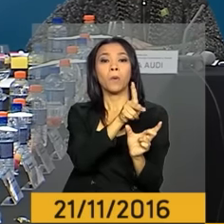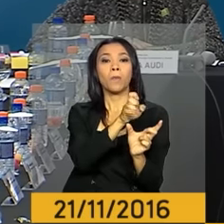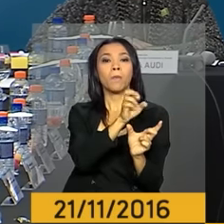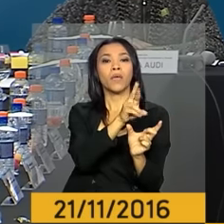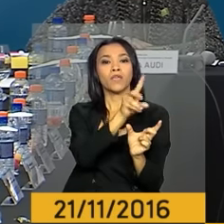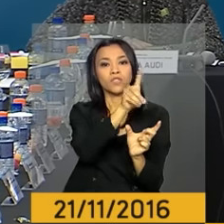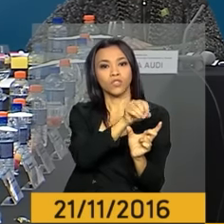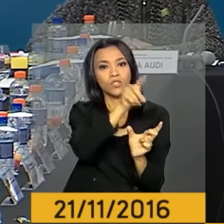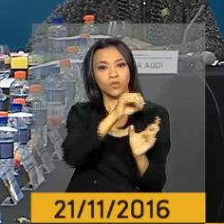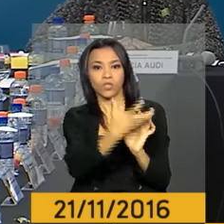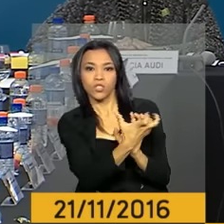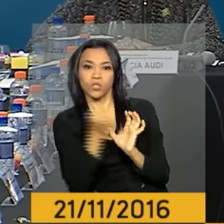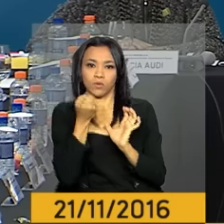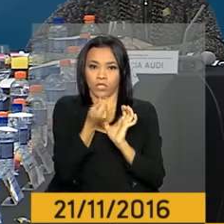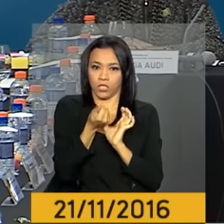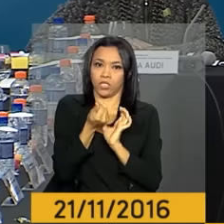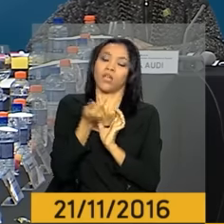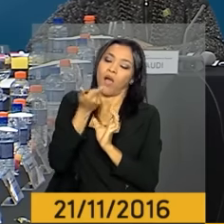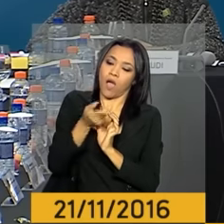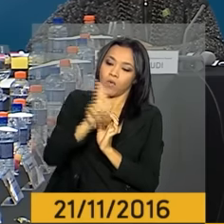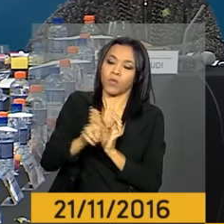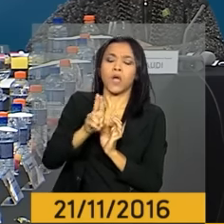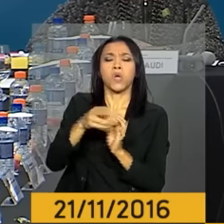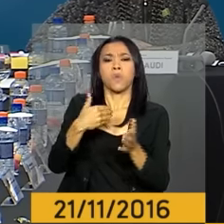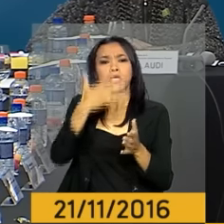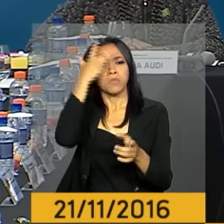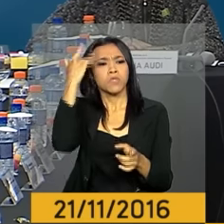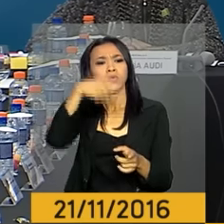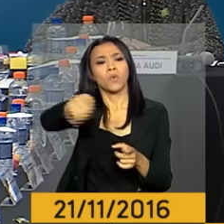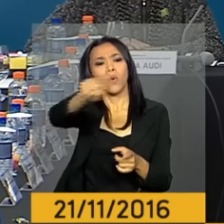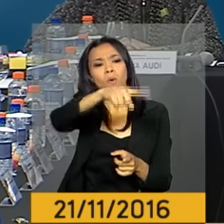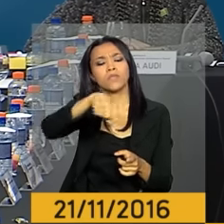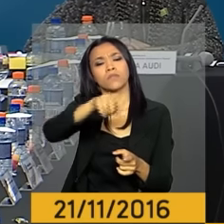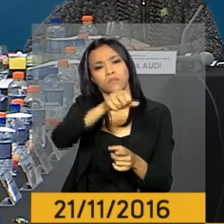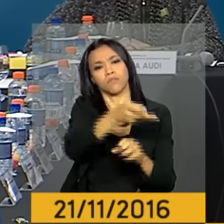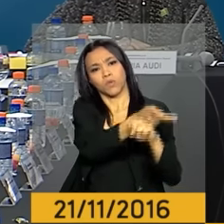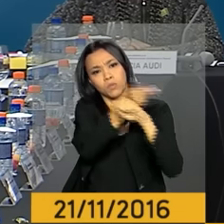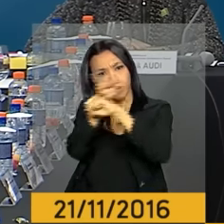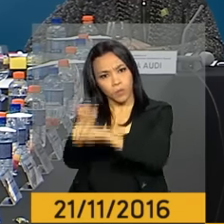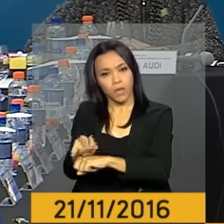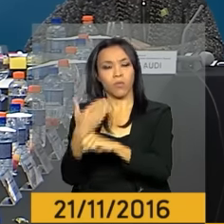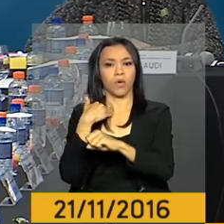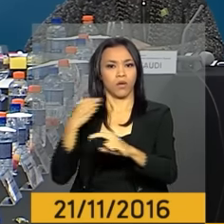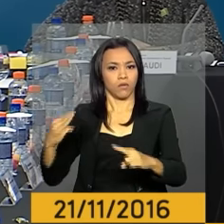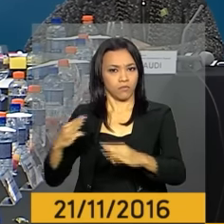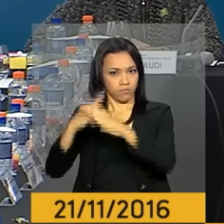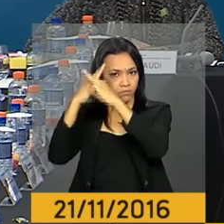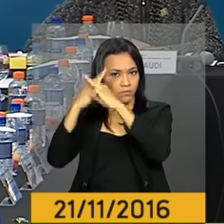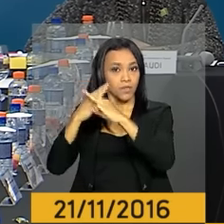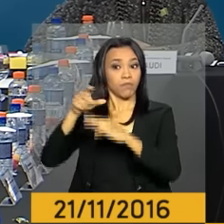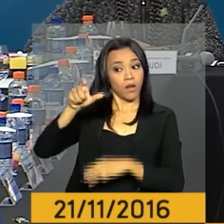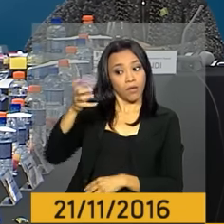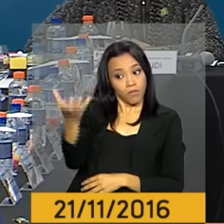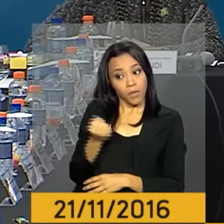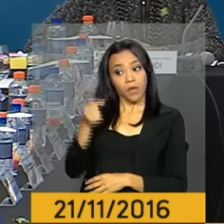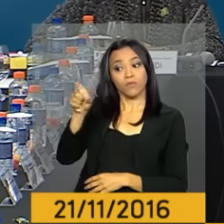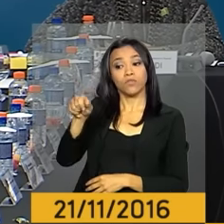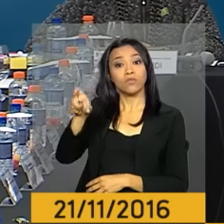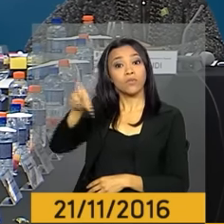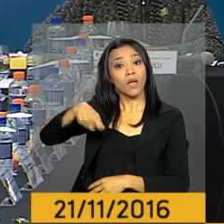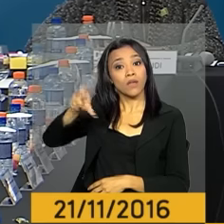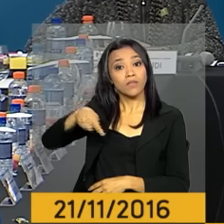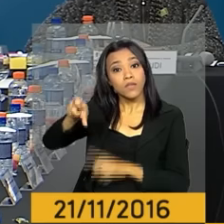R$ 1.800 podem ir à Caixa Econômica Federal, obter esta verba para pequenas